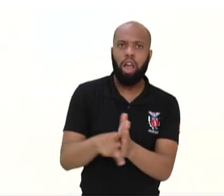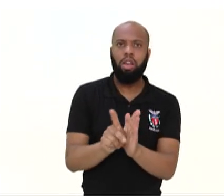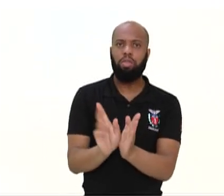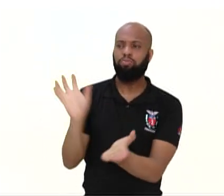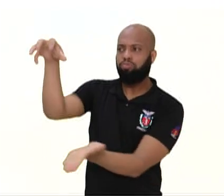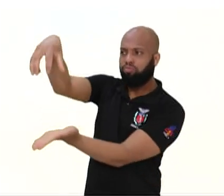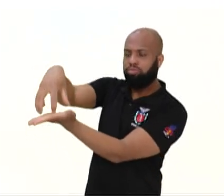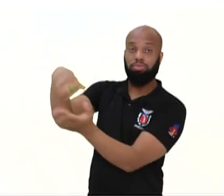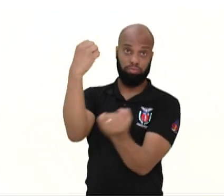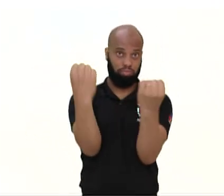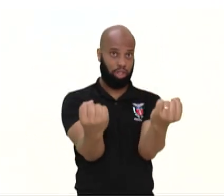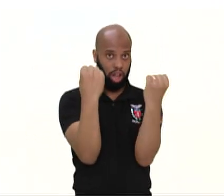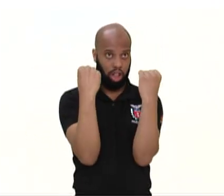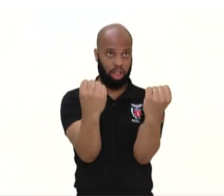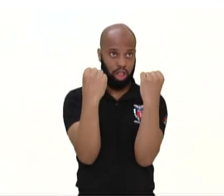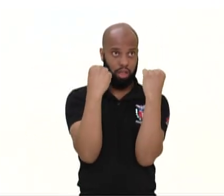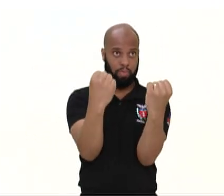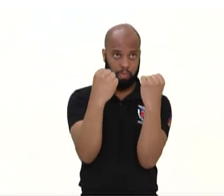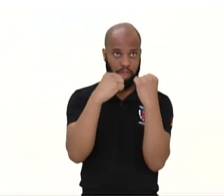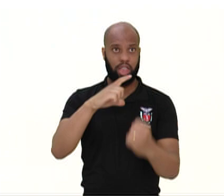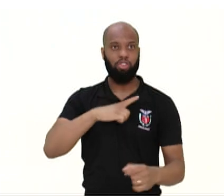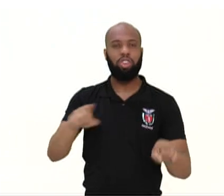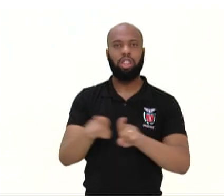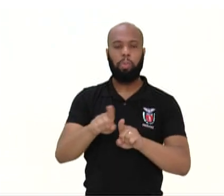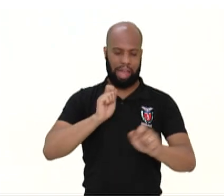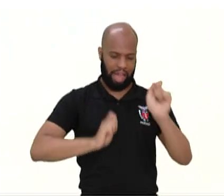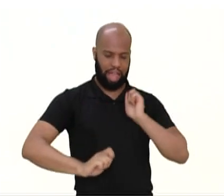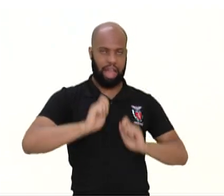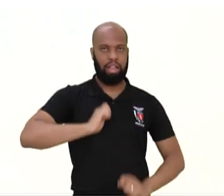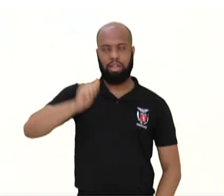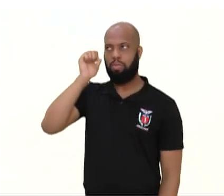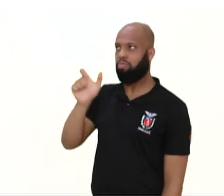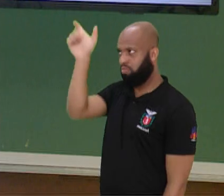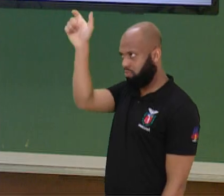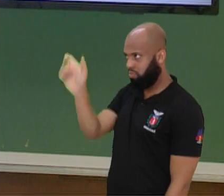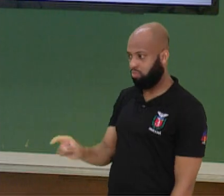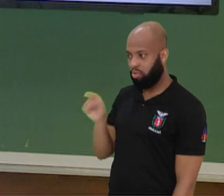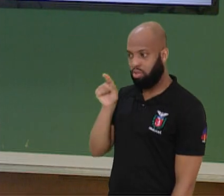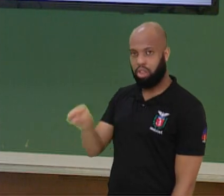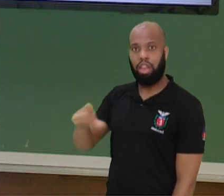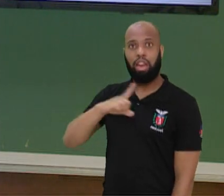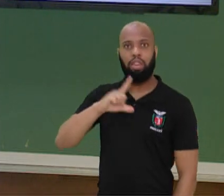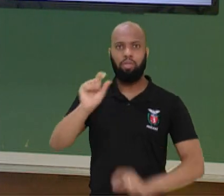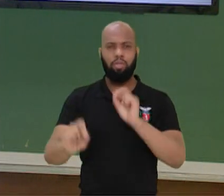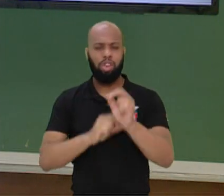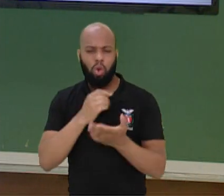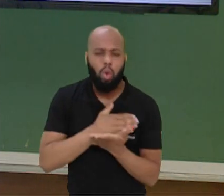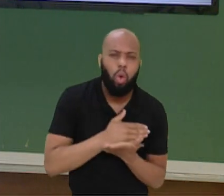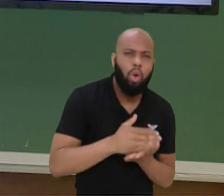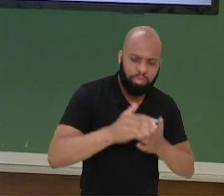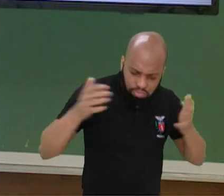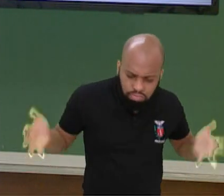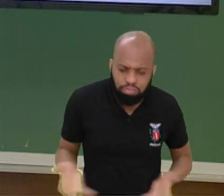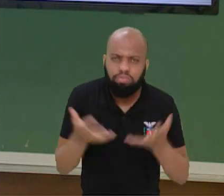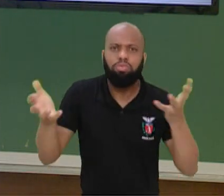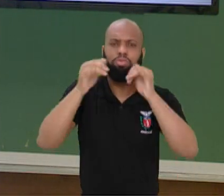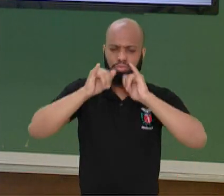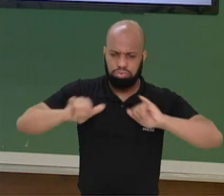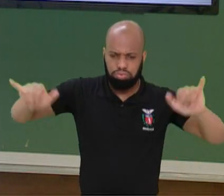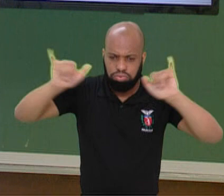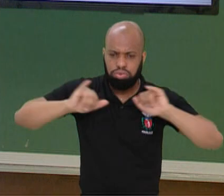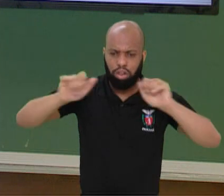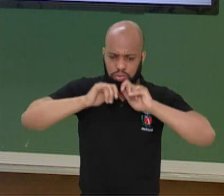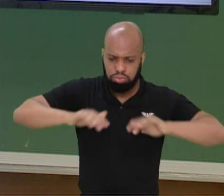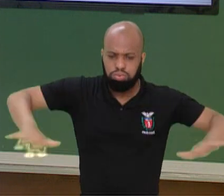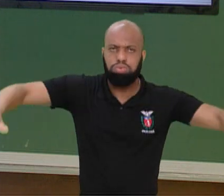Então comentamos aí a Jane Fonda, uma atriz norte-americana, que foi uma das precursoras a difundir as